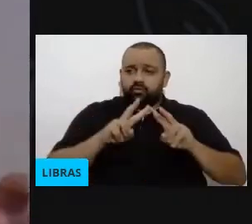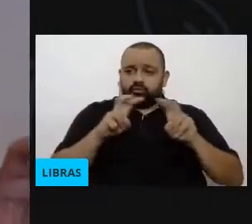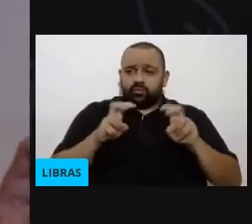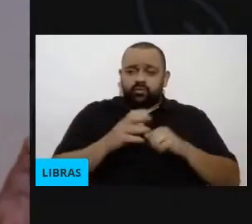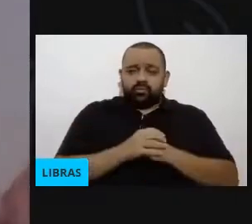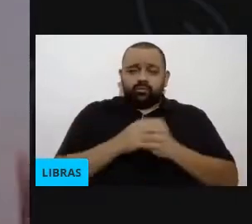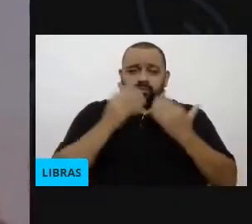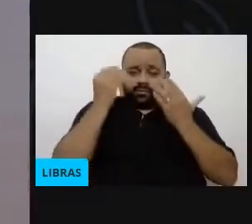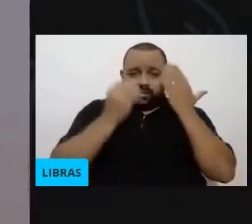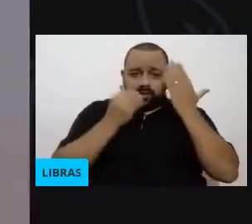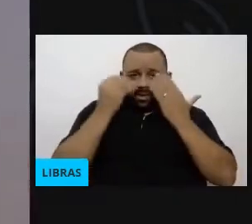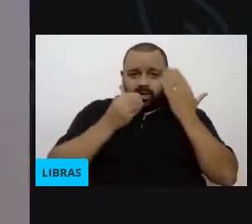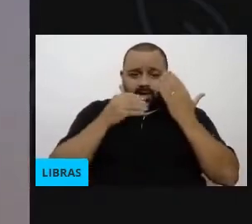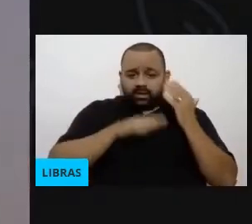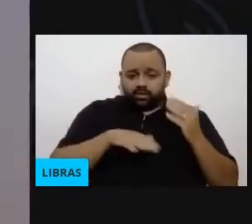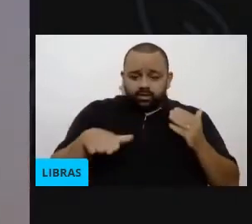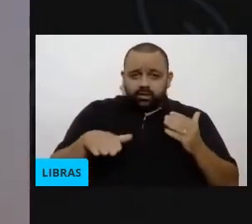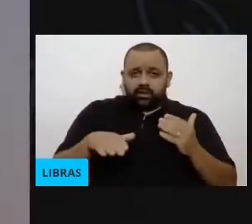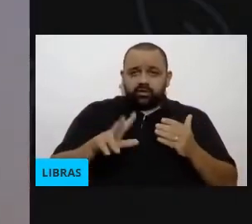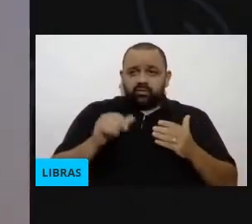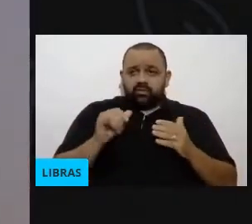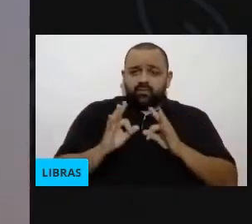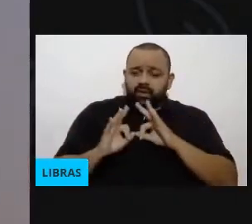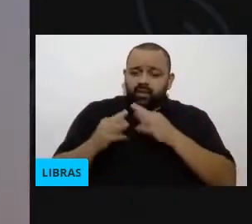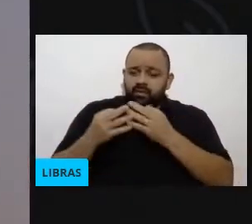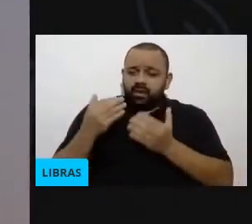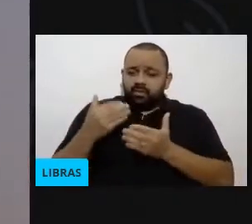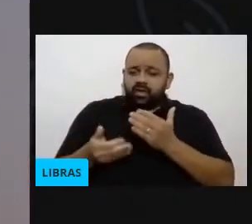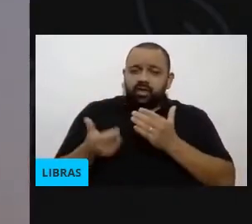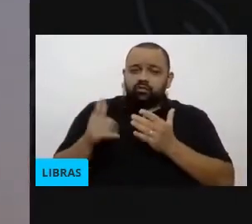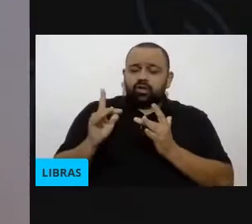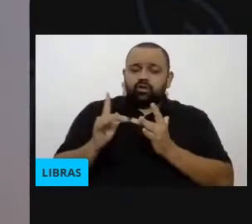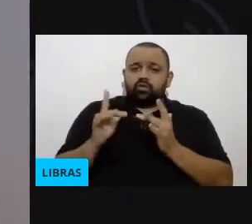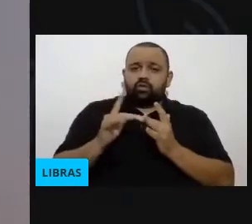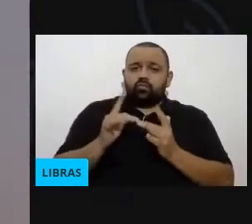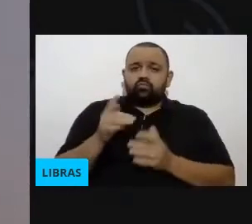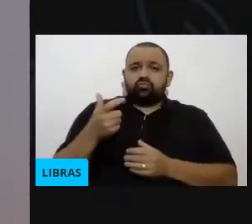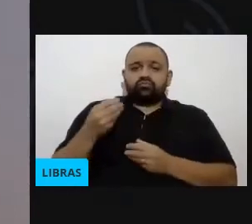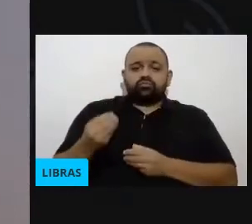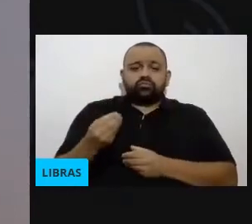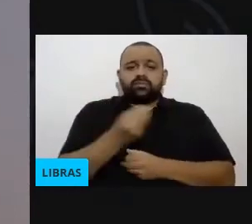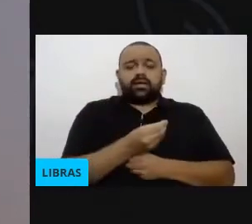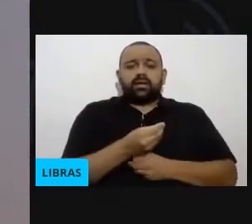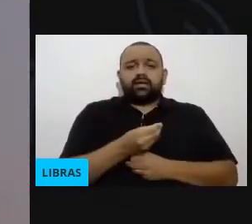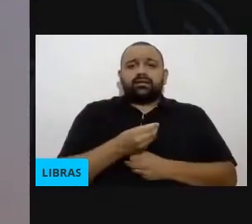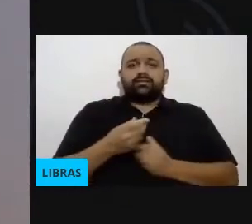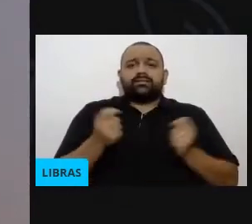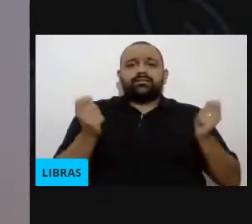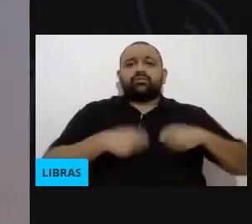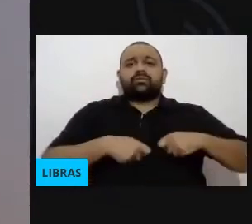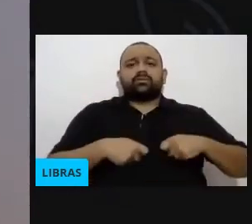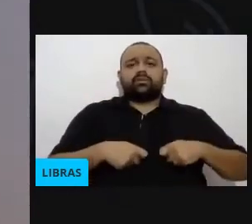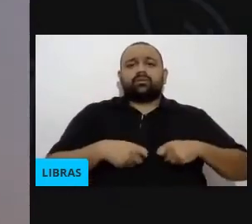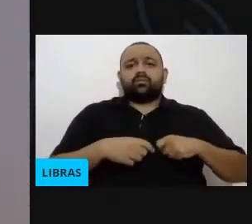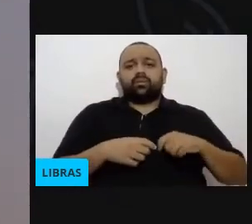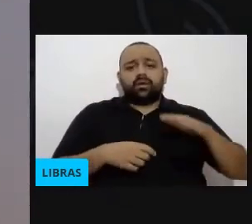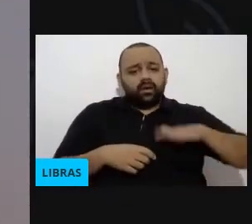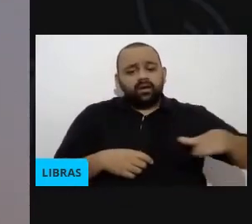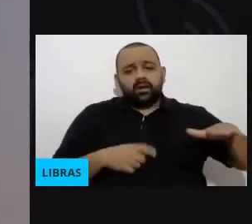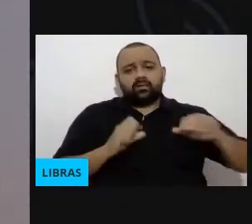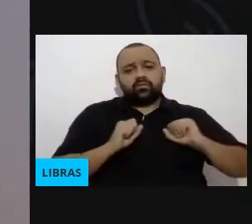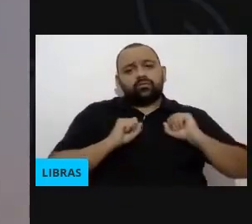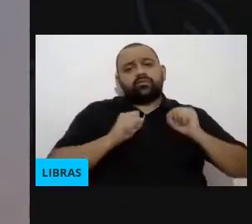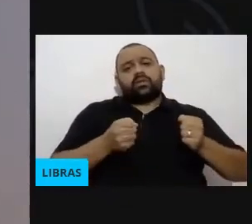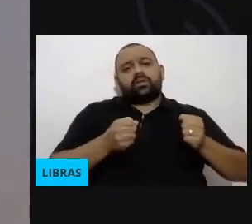criança que perder esse vínculo, a família não ter condições mais de oferecer tudo aquilo que uma criança em franco